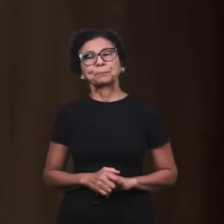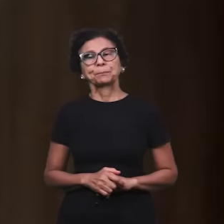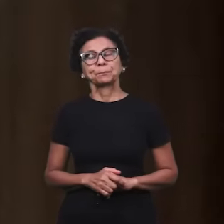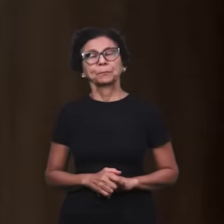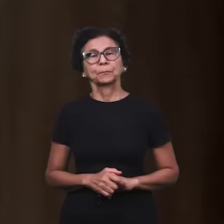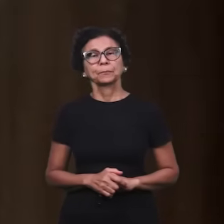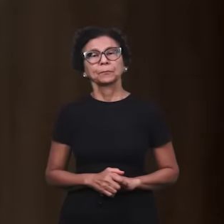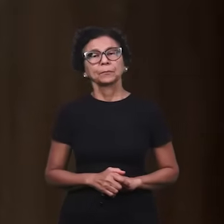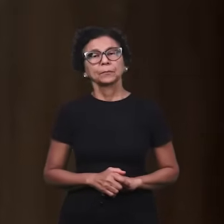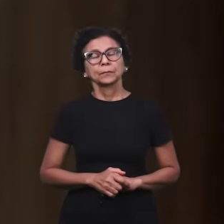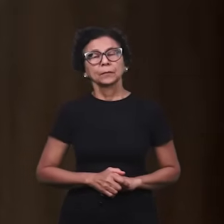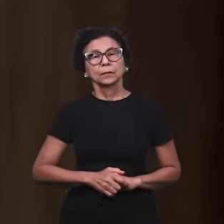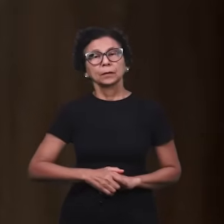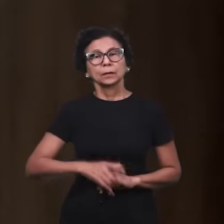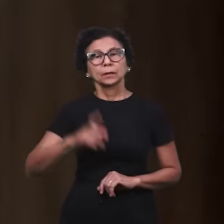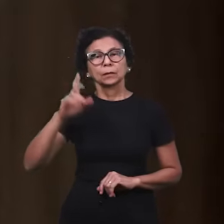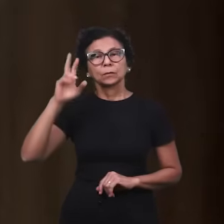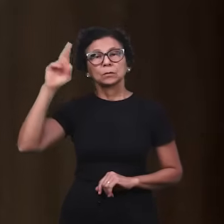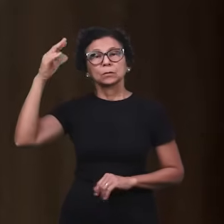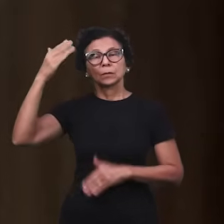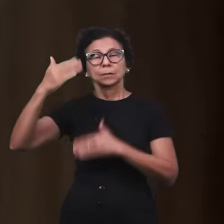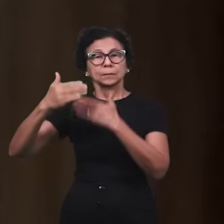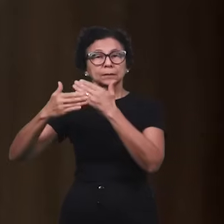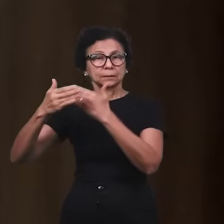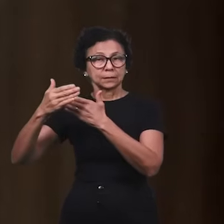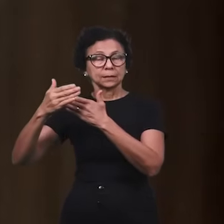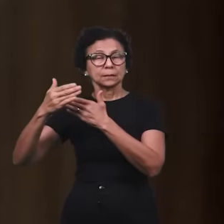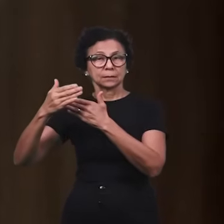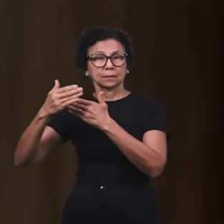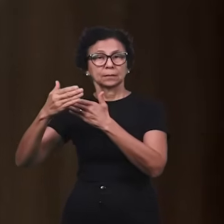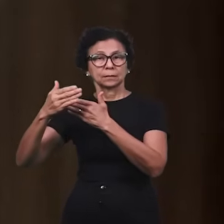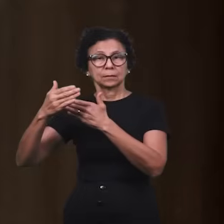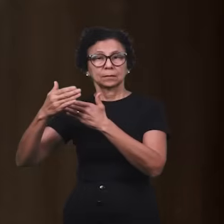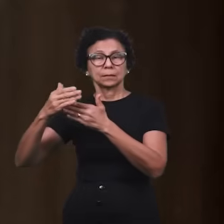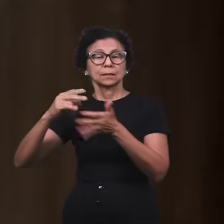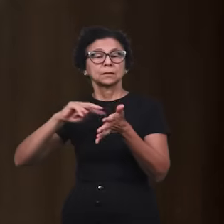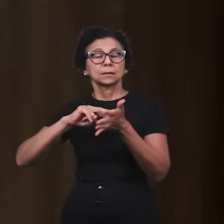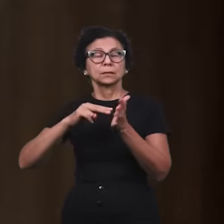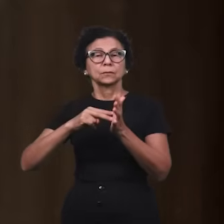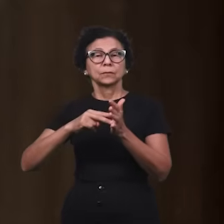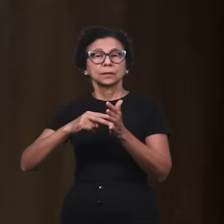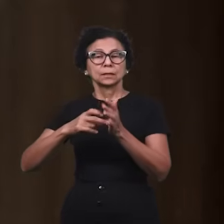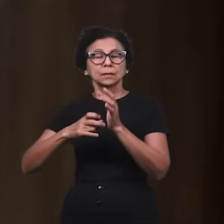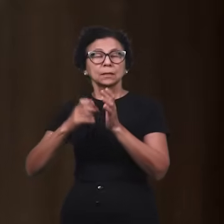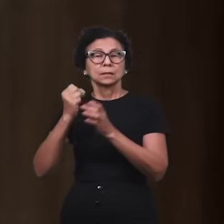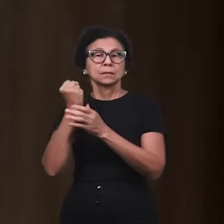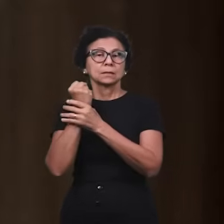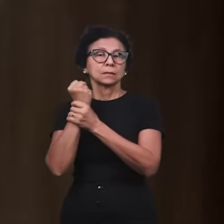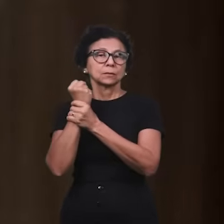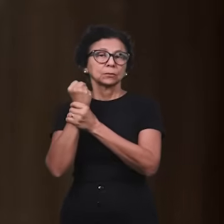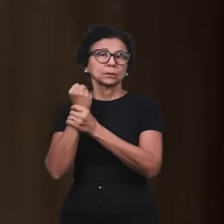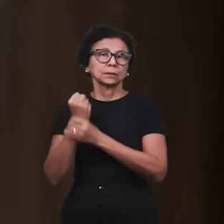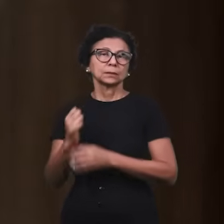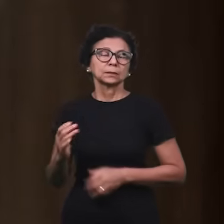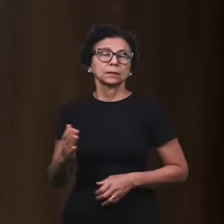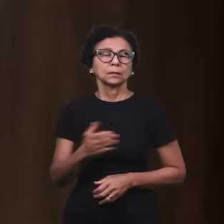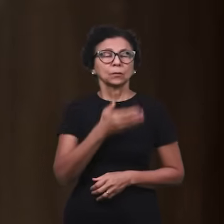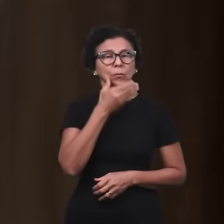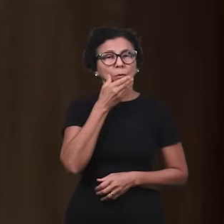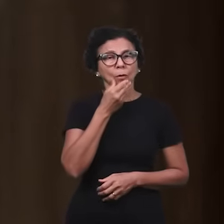murada, porque a presença do Senhor é isso. Esse texto aparece no